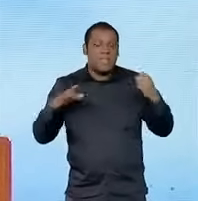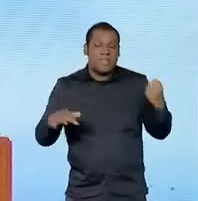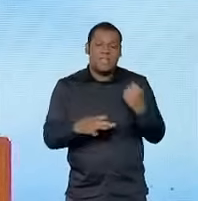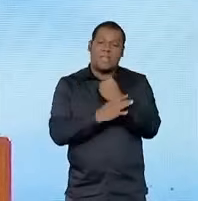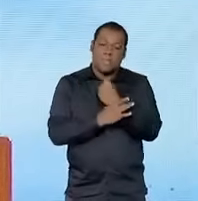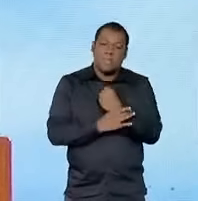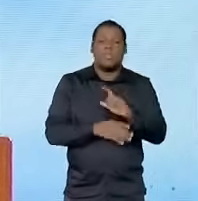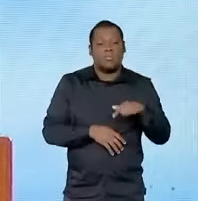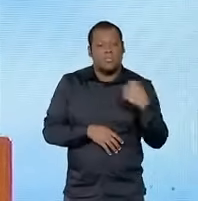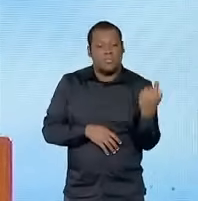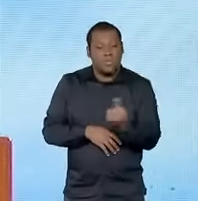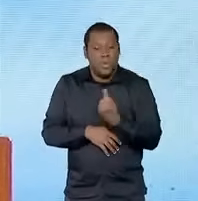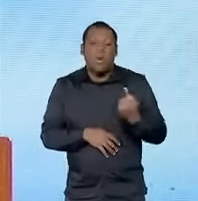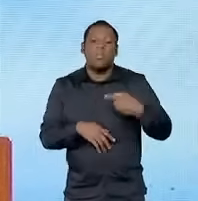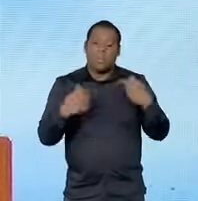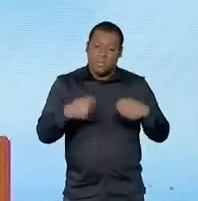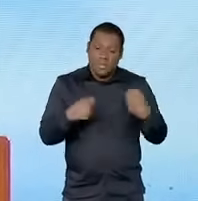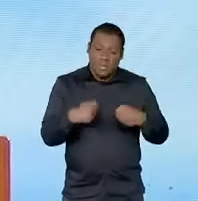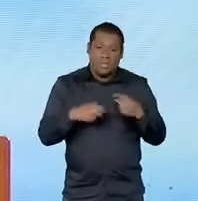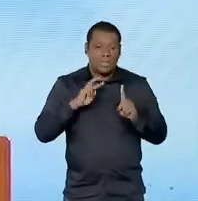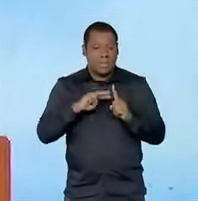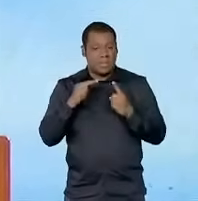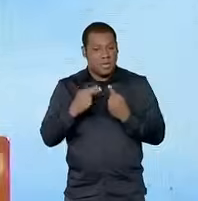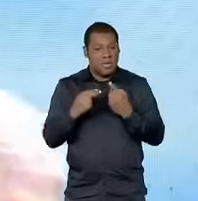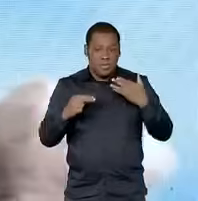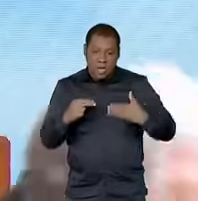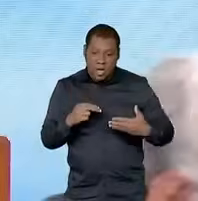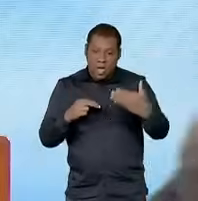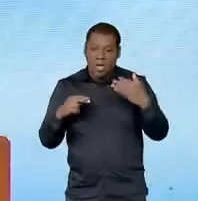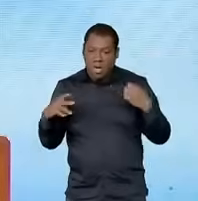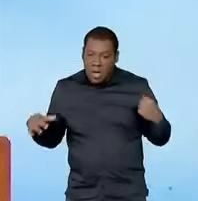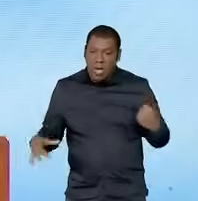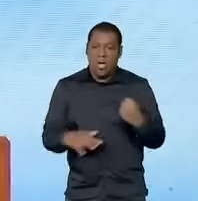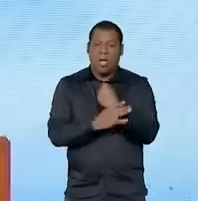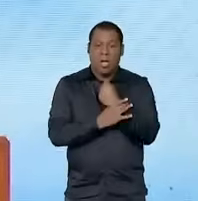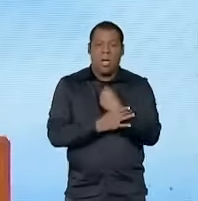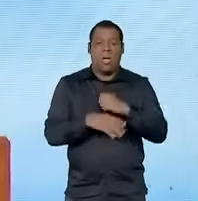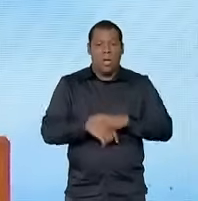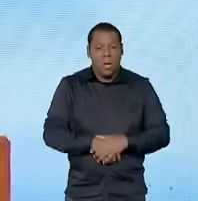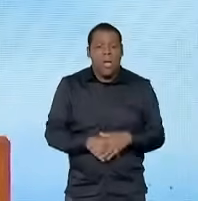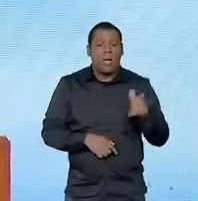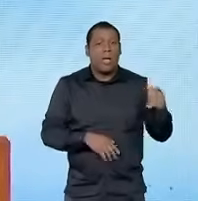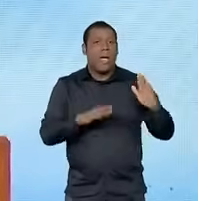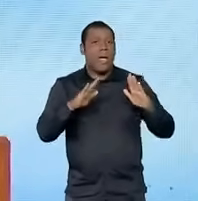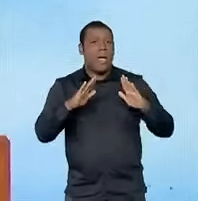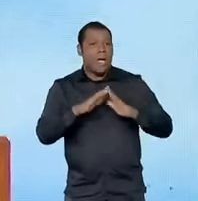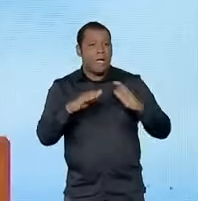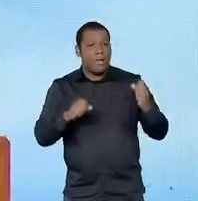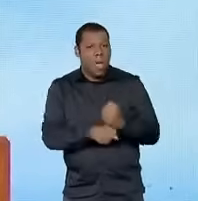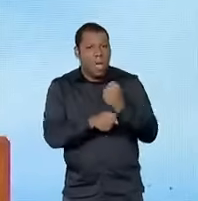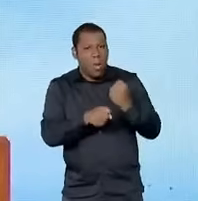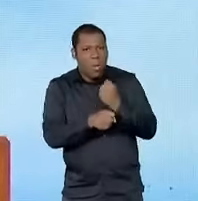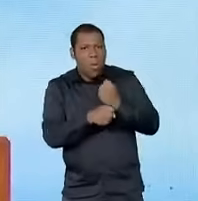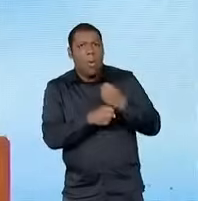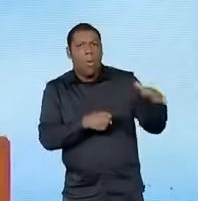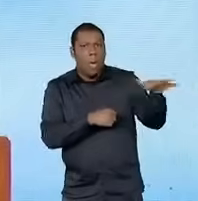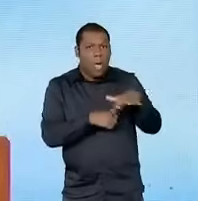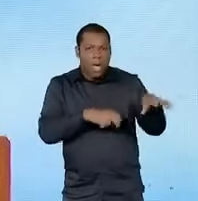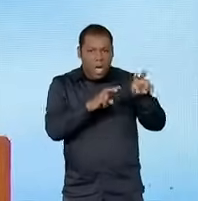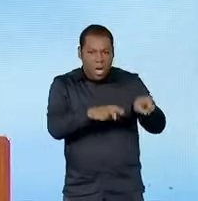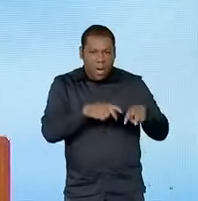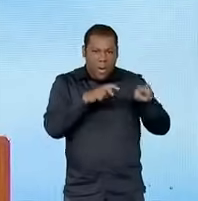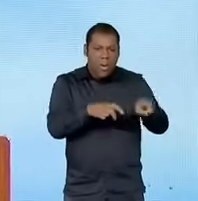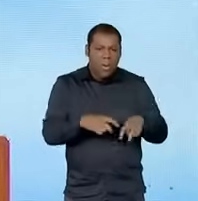fim, presidente Lula, as moradias que construímos no campo não tratamos apenas como uma casa,